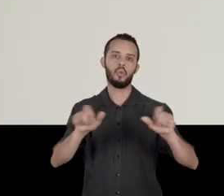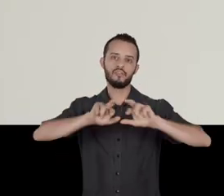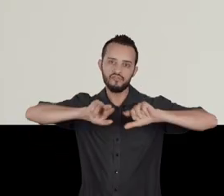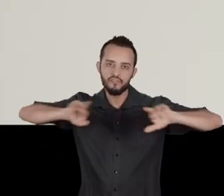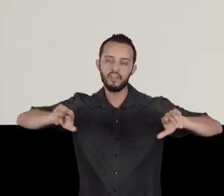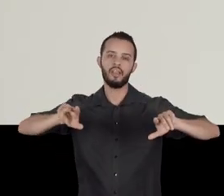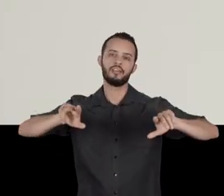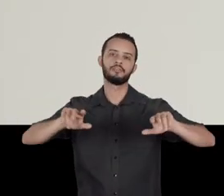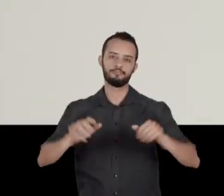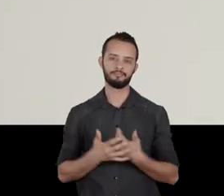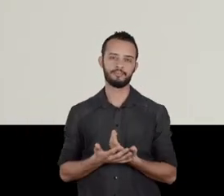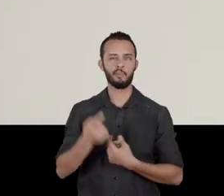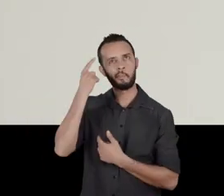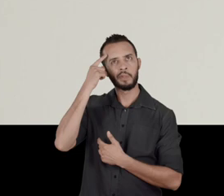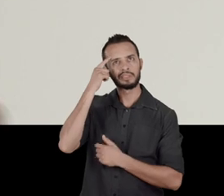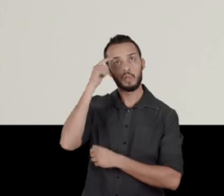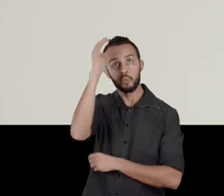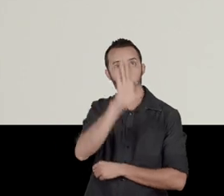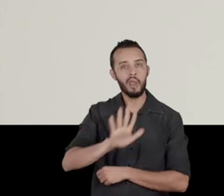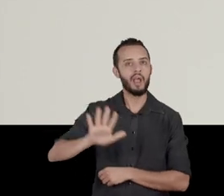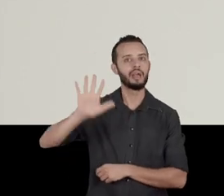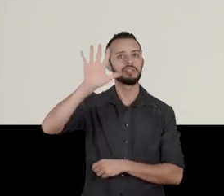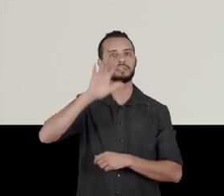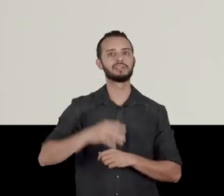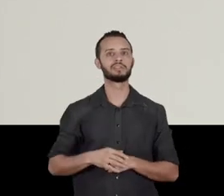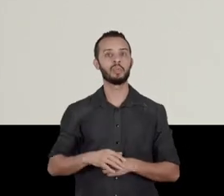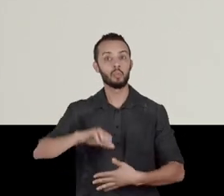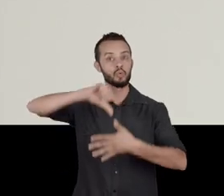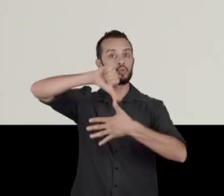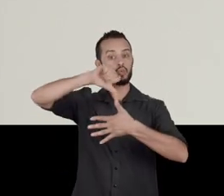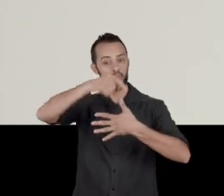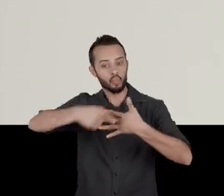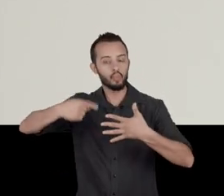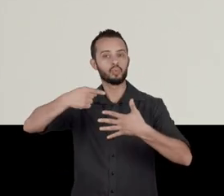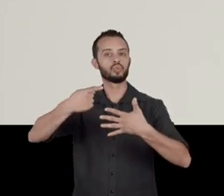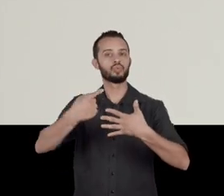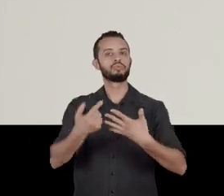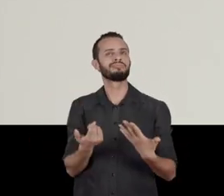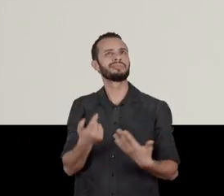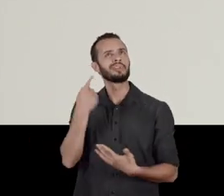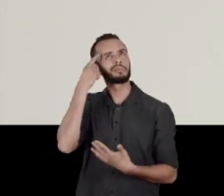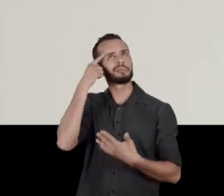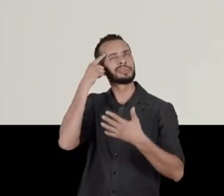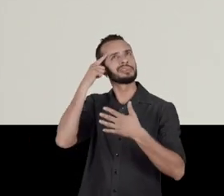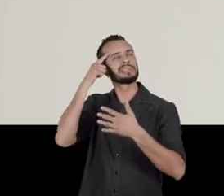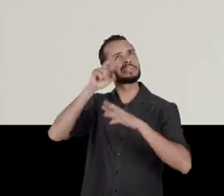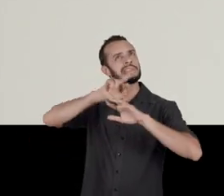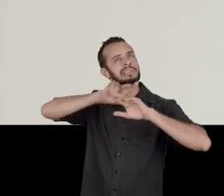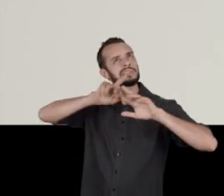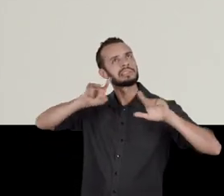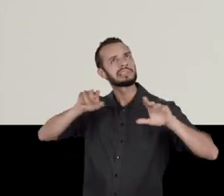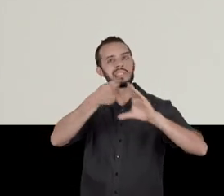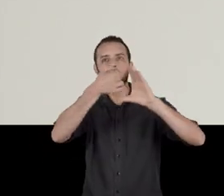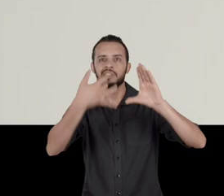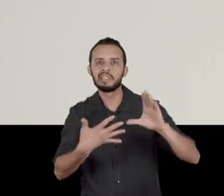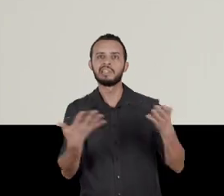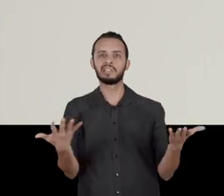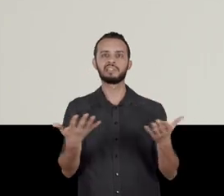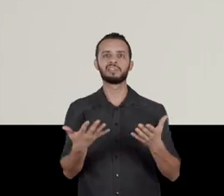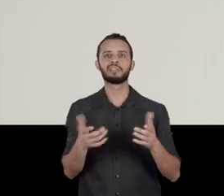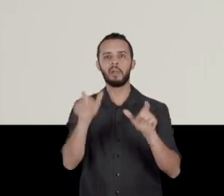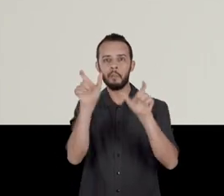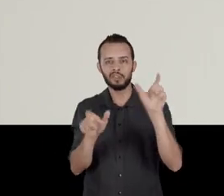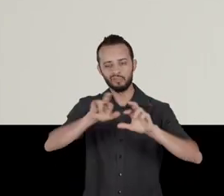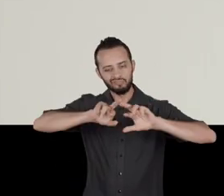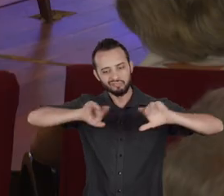gente pensa no Brasil, você pensa num continente, você pensa em uma série de características, uma série de tipos físicos, uma série